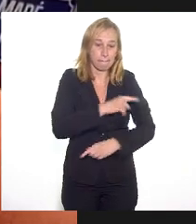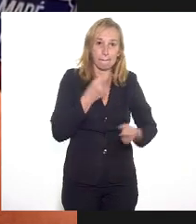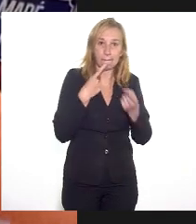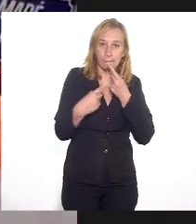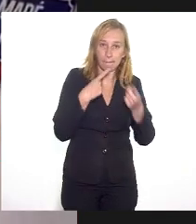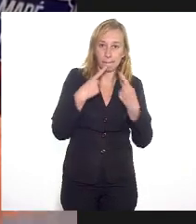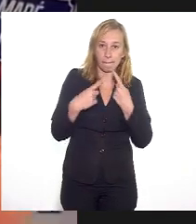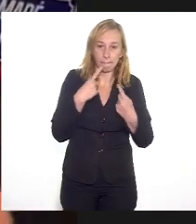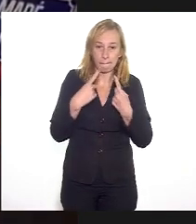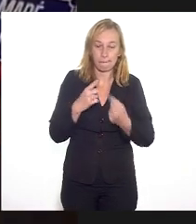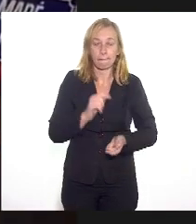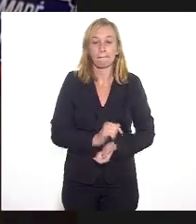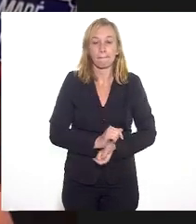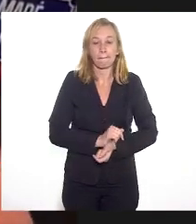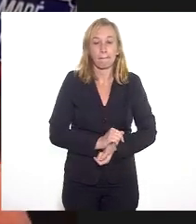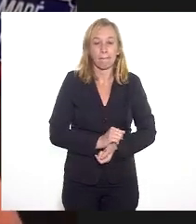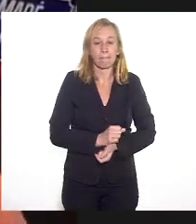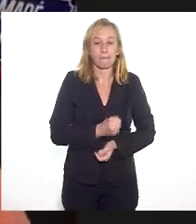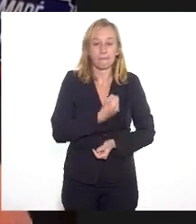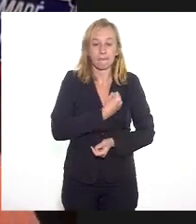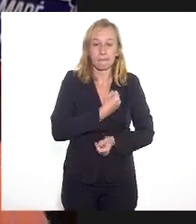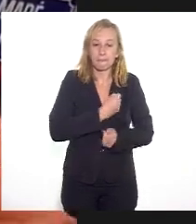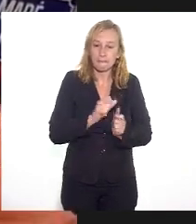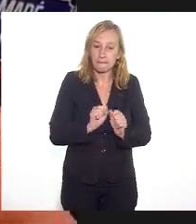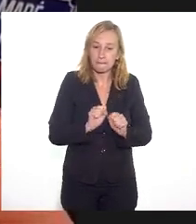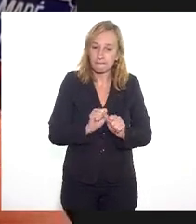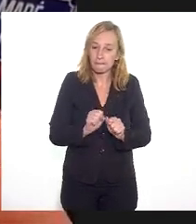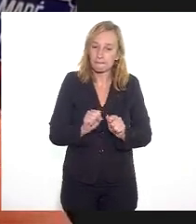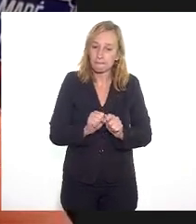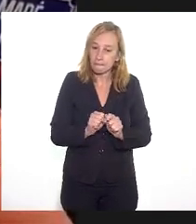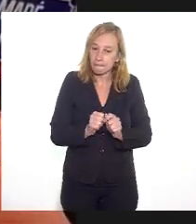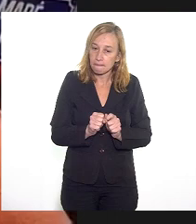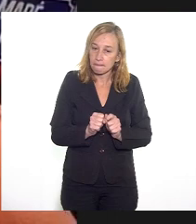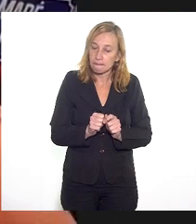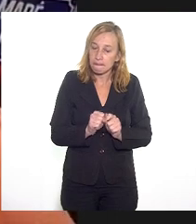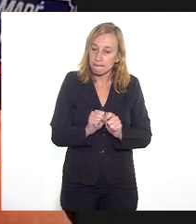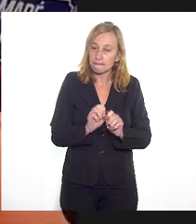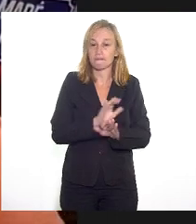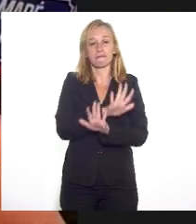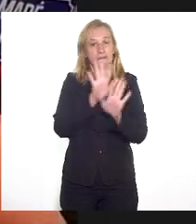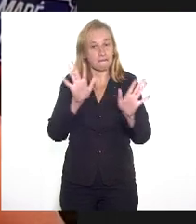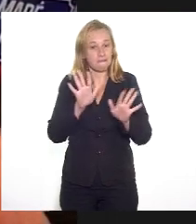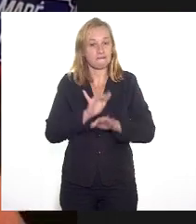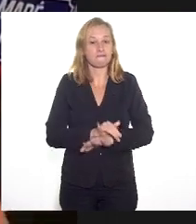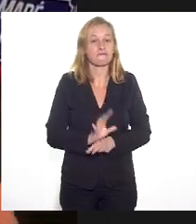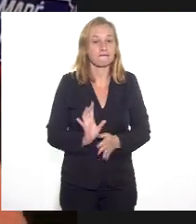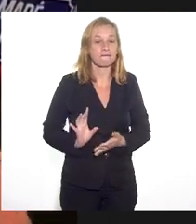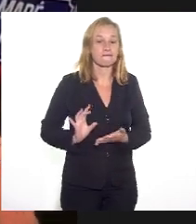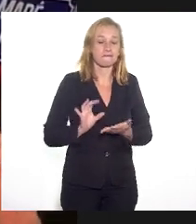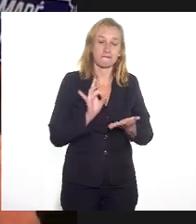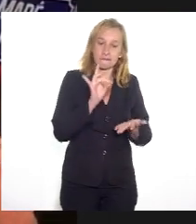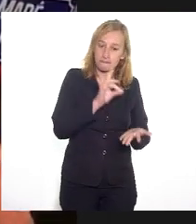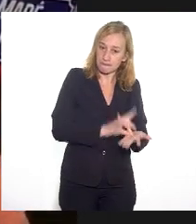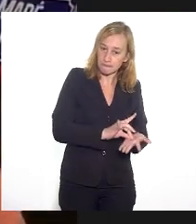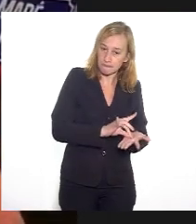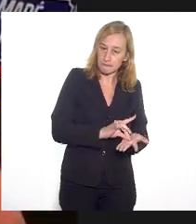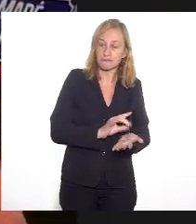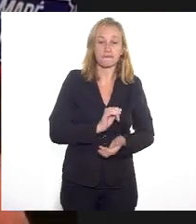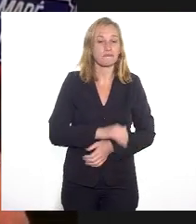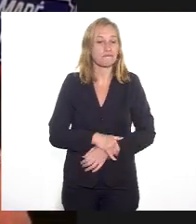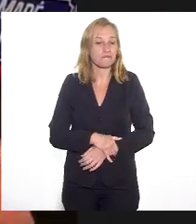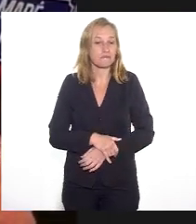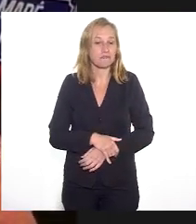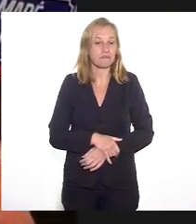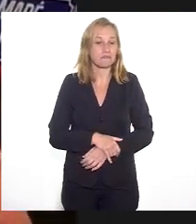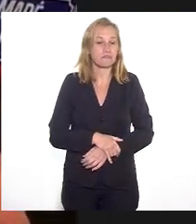discussões que coloquem uma maior transparência no que tange às concessões realizadas, inclusive no que tange